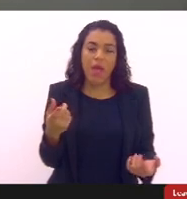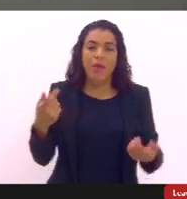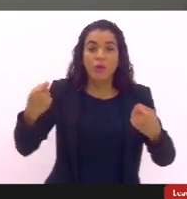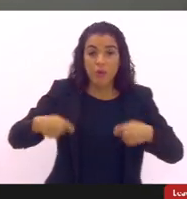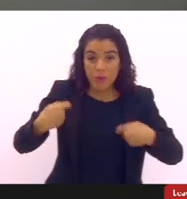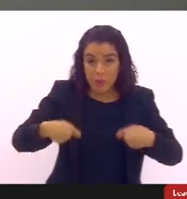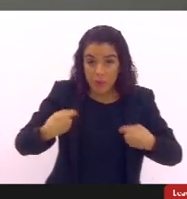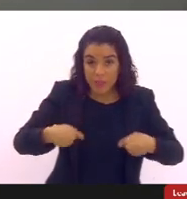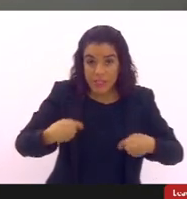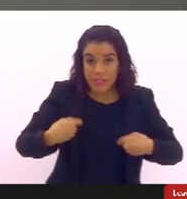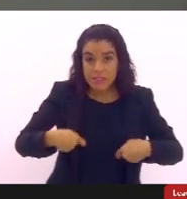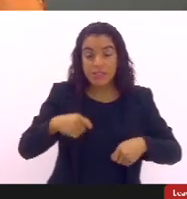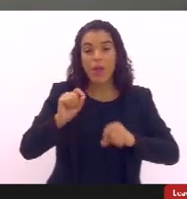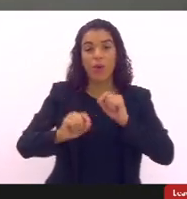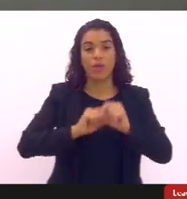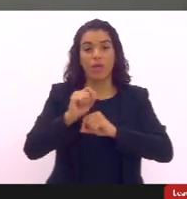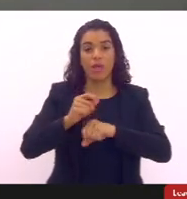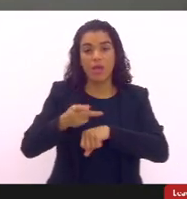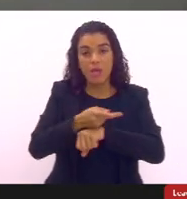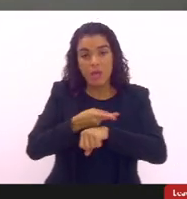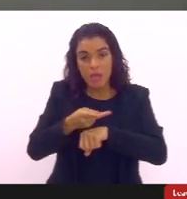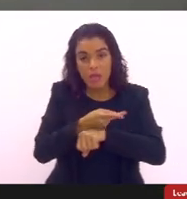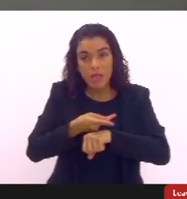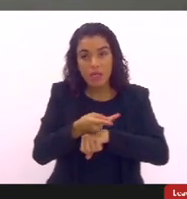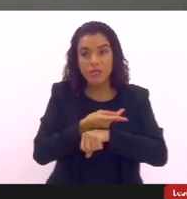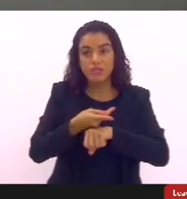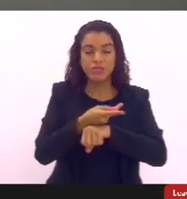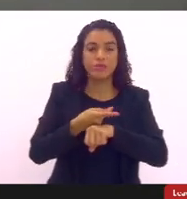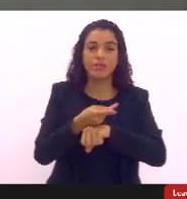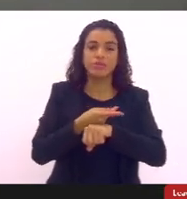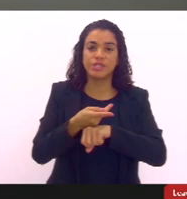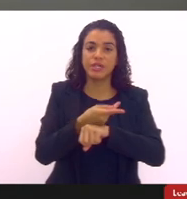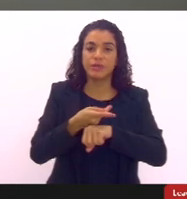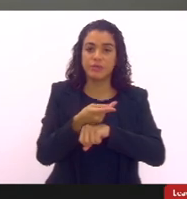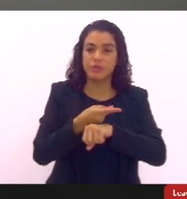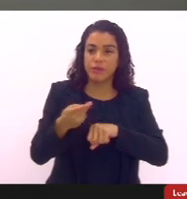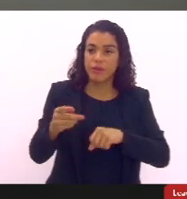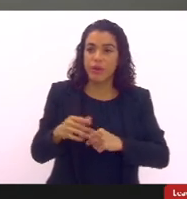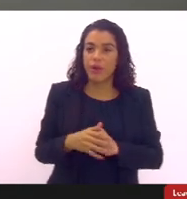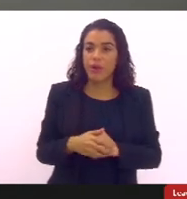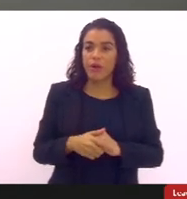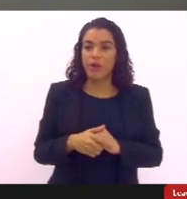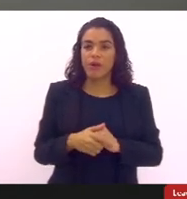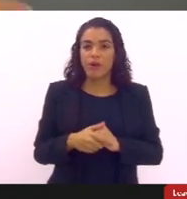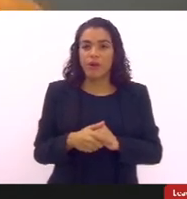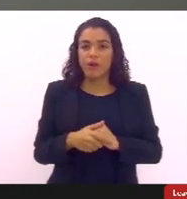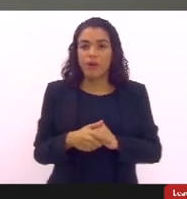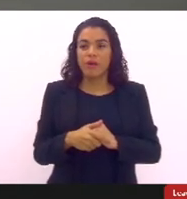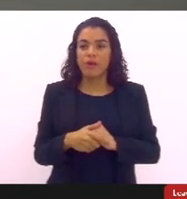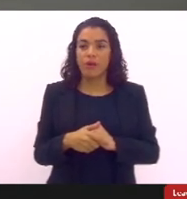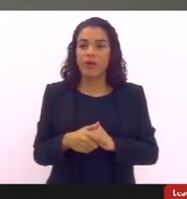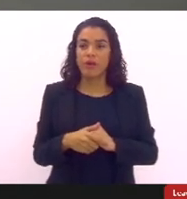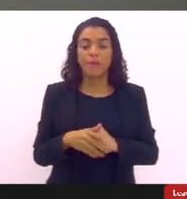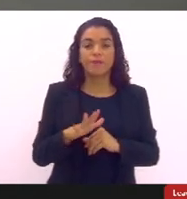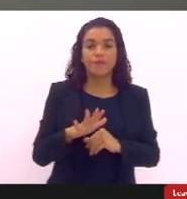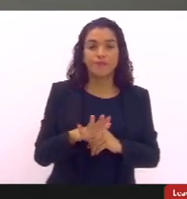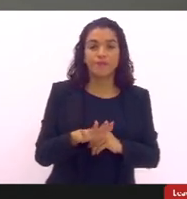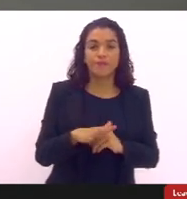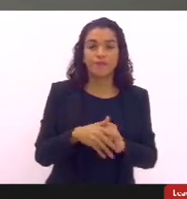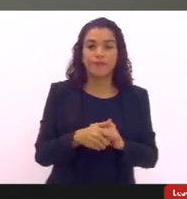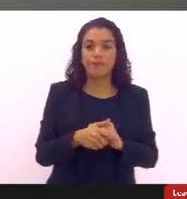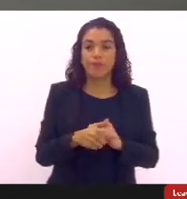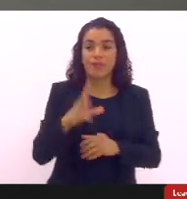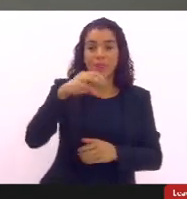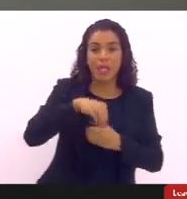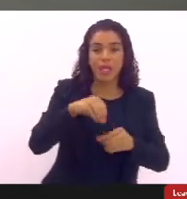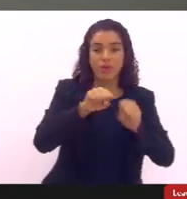precisa ser feito é a busca ativa sistemática de casos. Isto é um instrumento que é específico do sistema